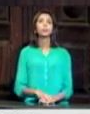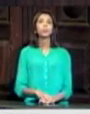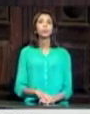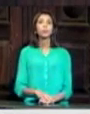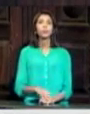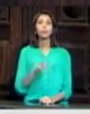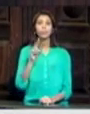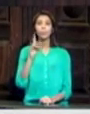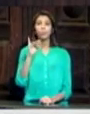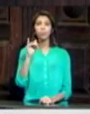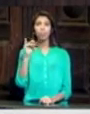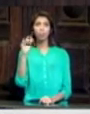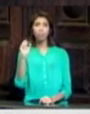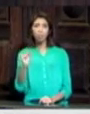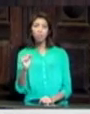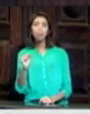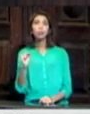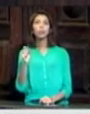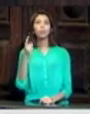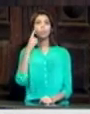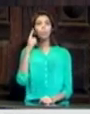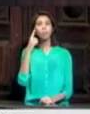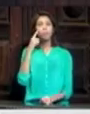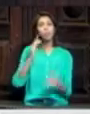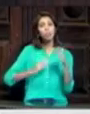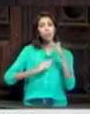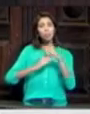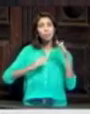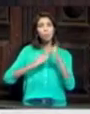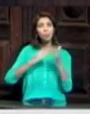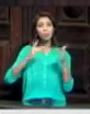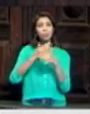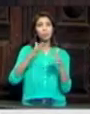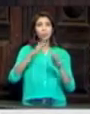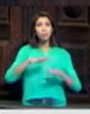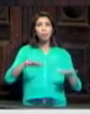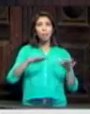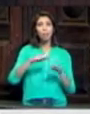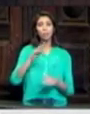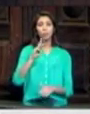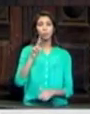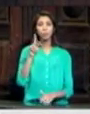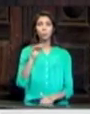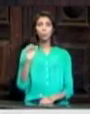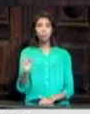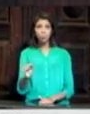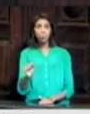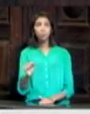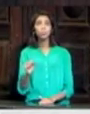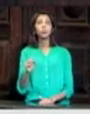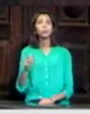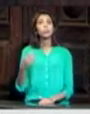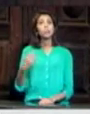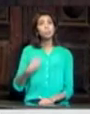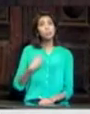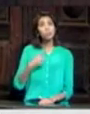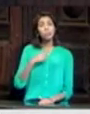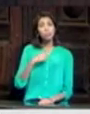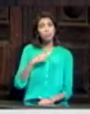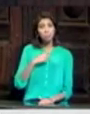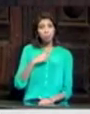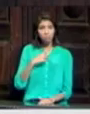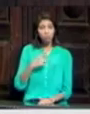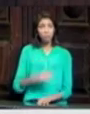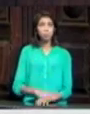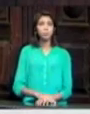Via Lagos chegue ao limite da cidade de Armação dos Búzios e que haja nessa rodada de